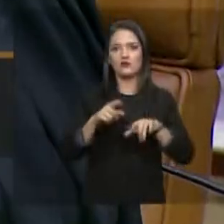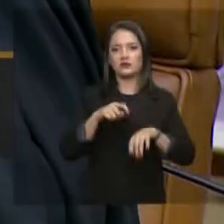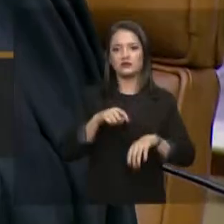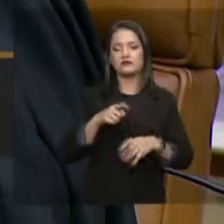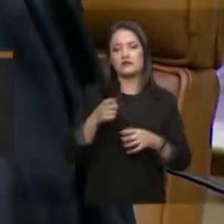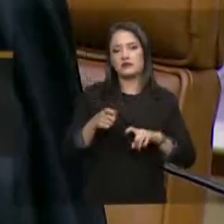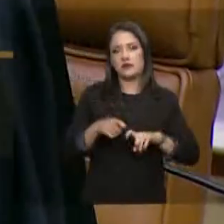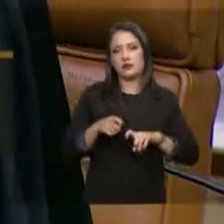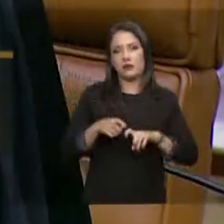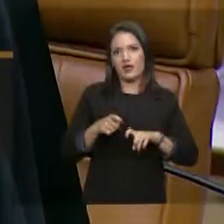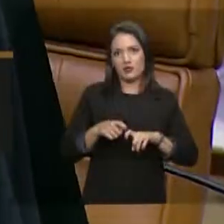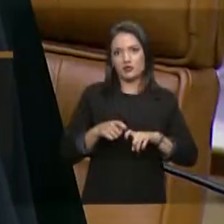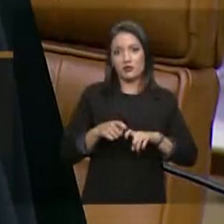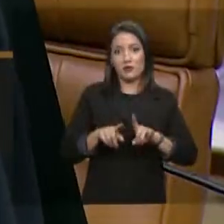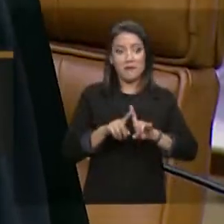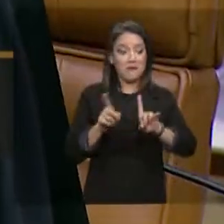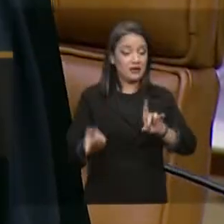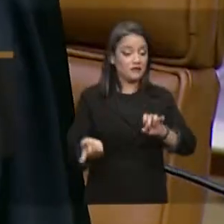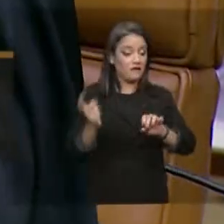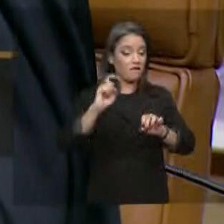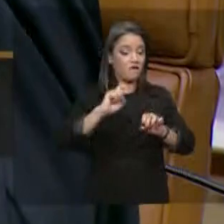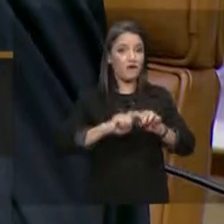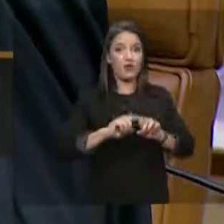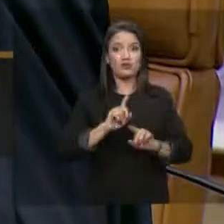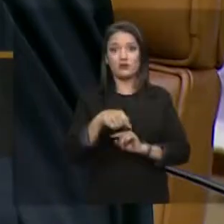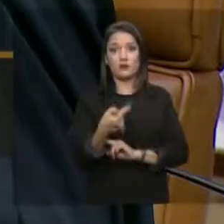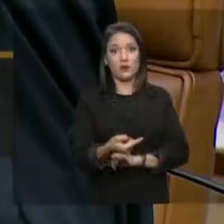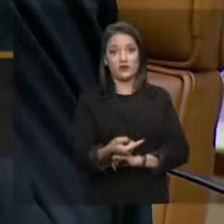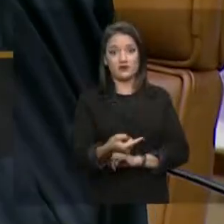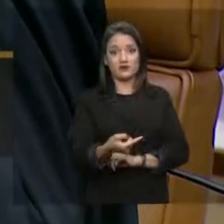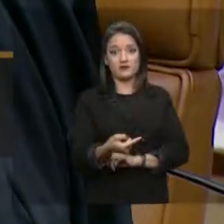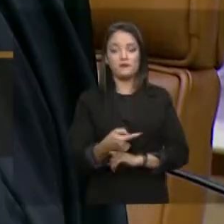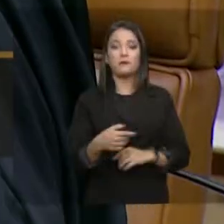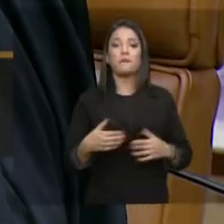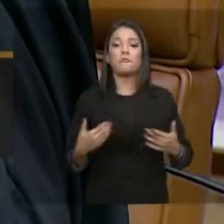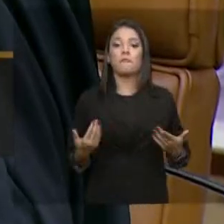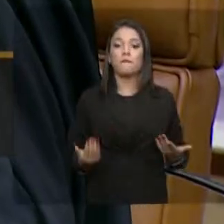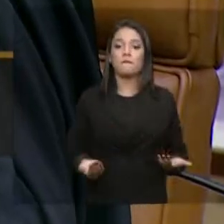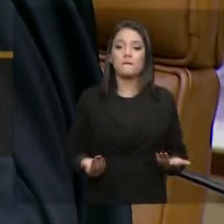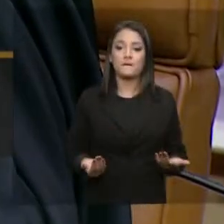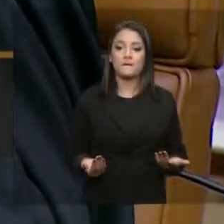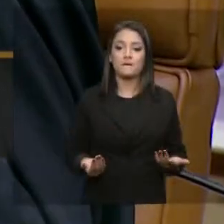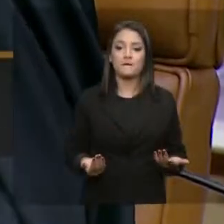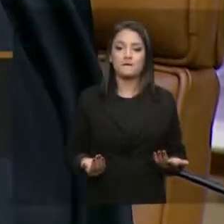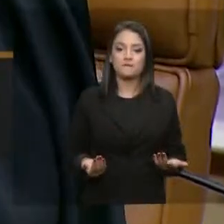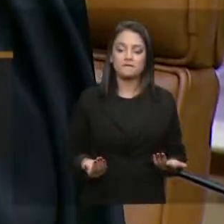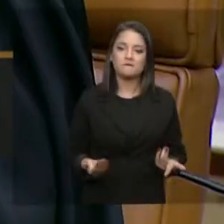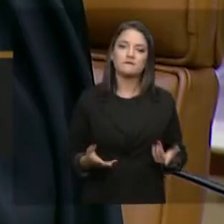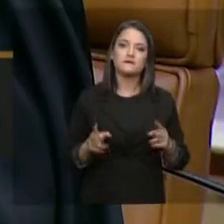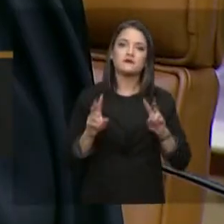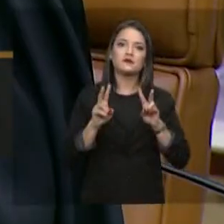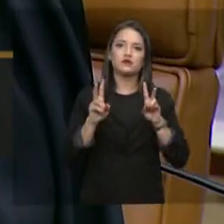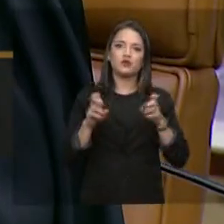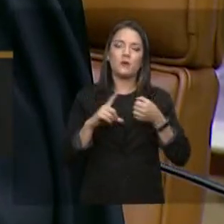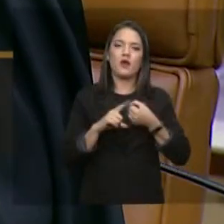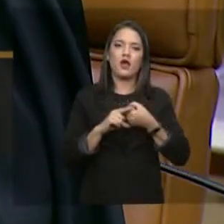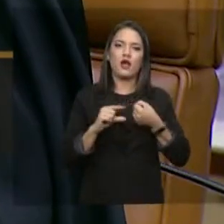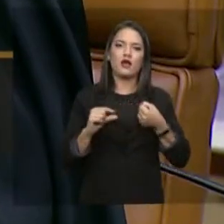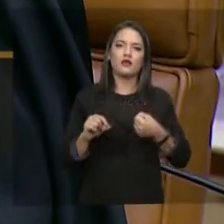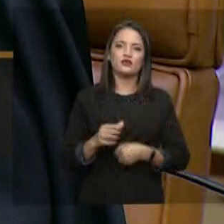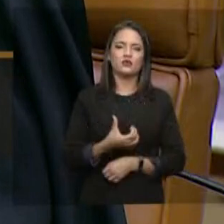voltaria logo após. Sobre esse dispositivo do